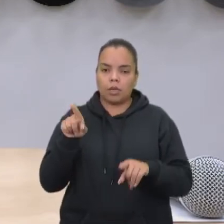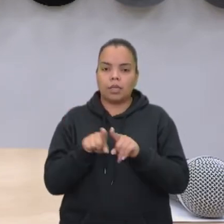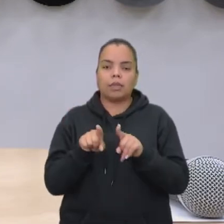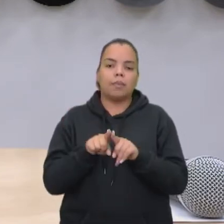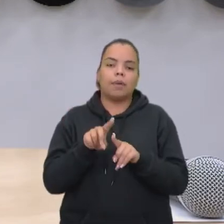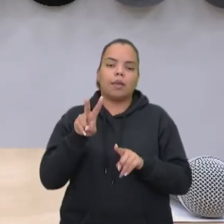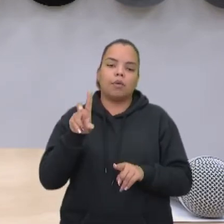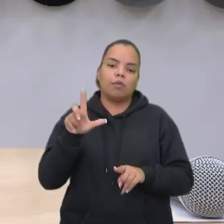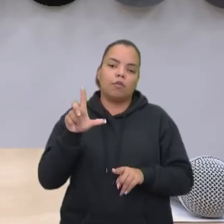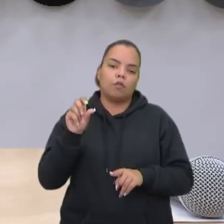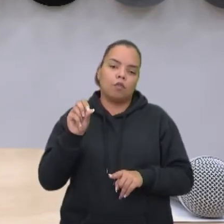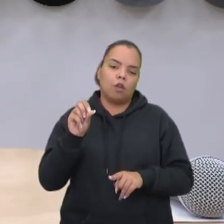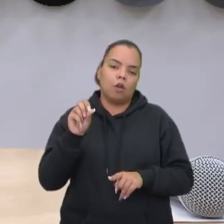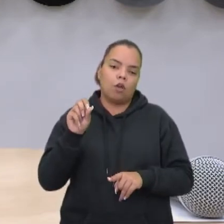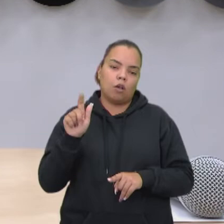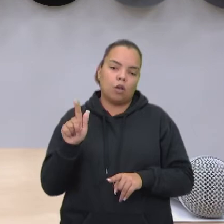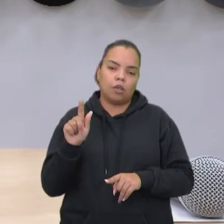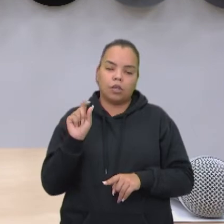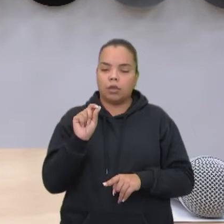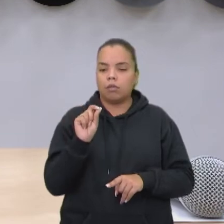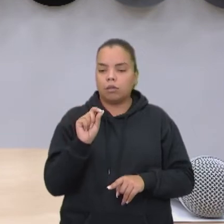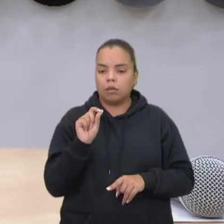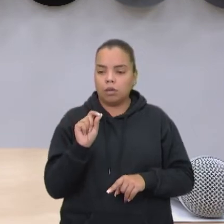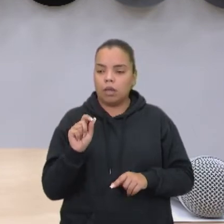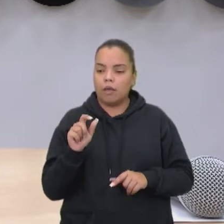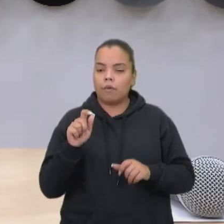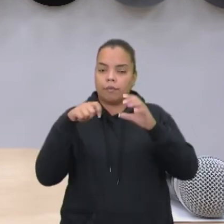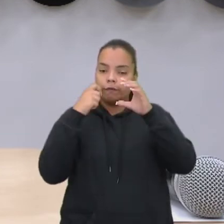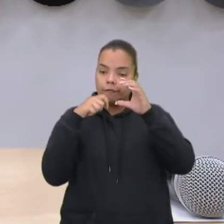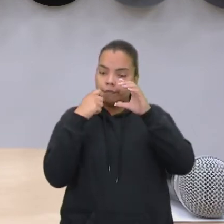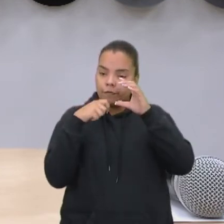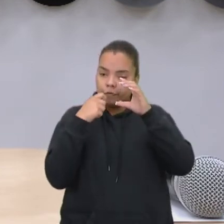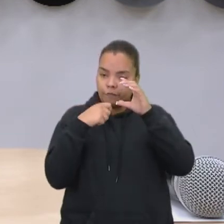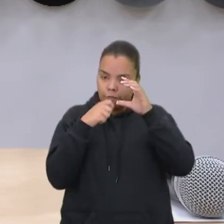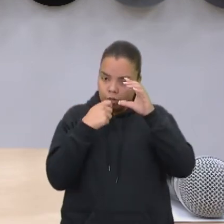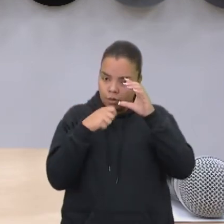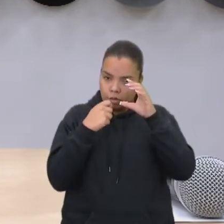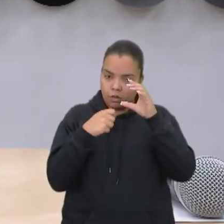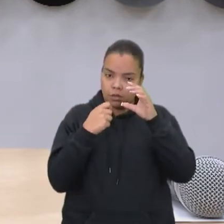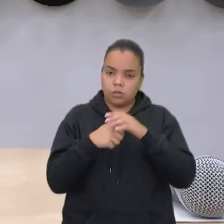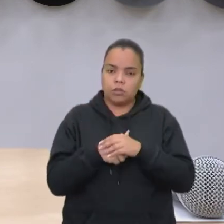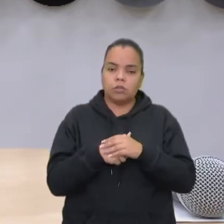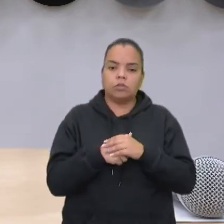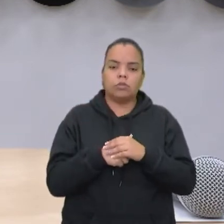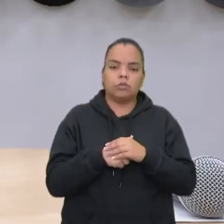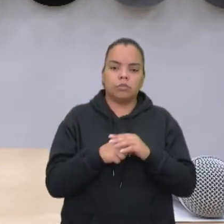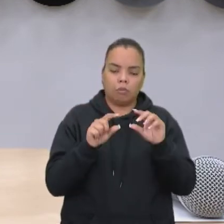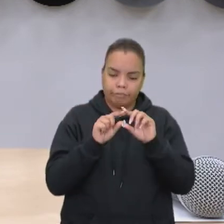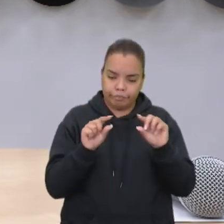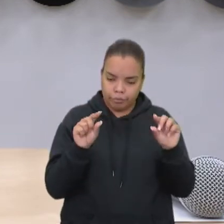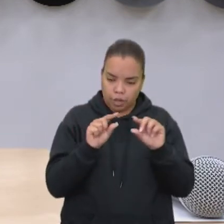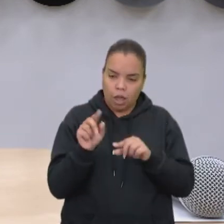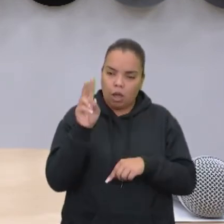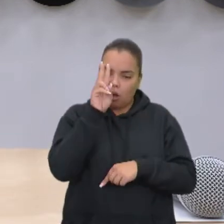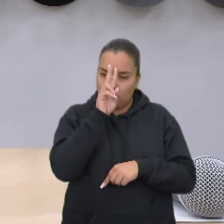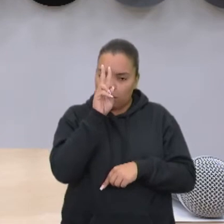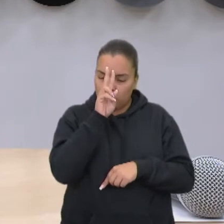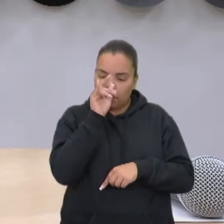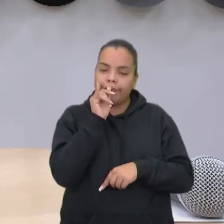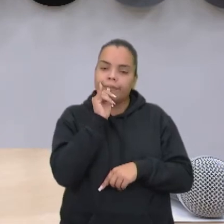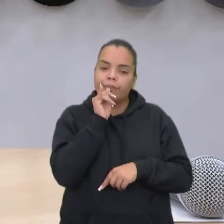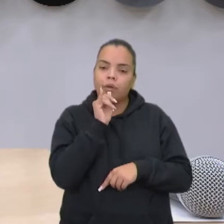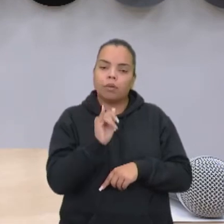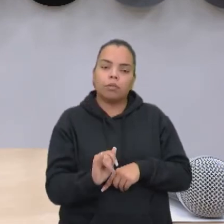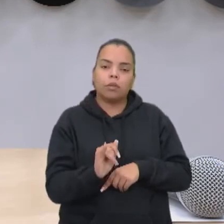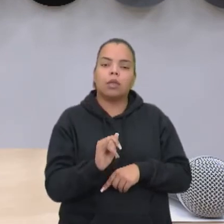vlog quando você faz com vídeo. Então o vídeo, gravar o vídeo com aquelas inserçõezinhas, né, contando o que poderia ser